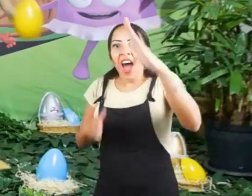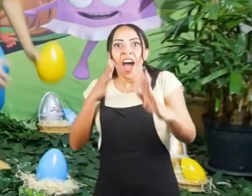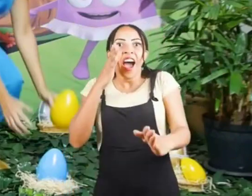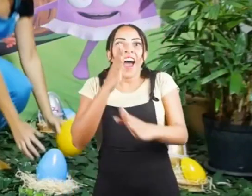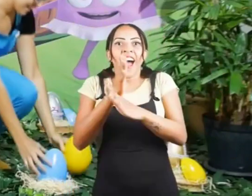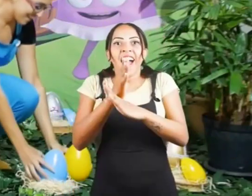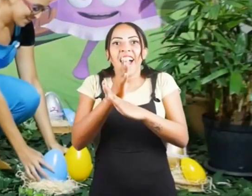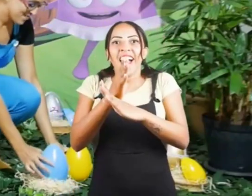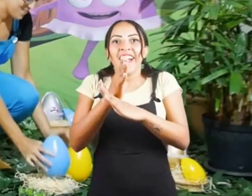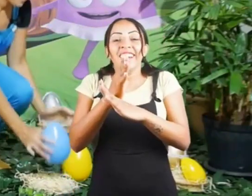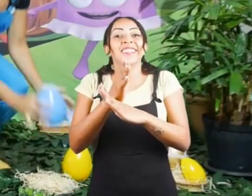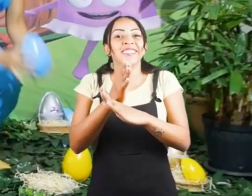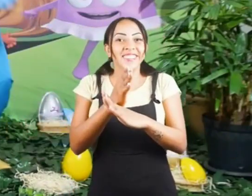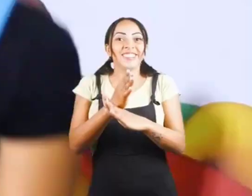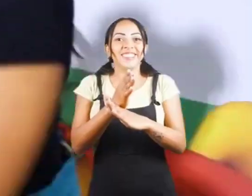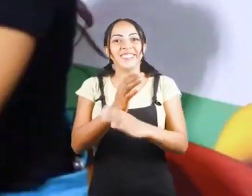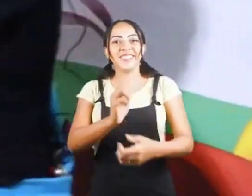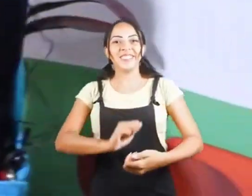Achei!